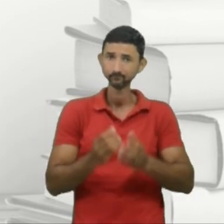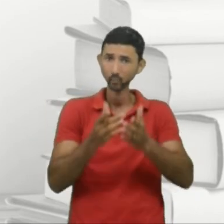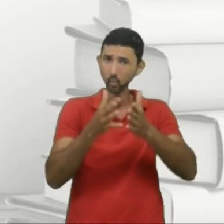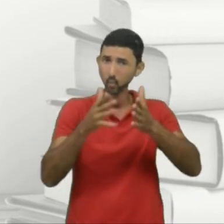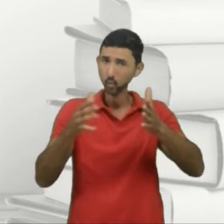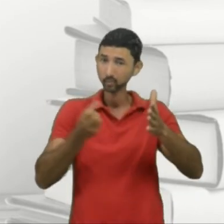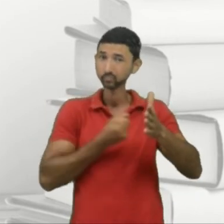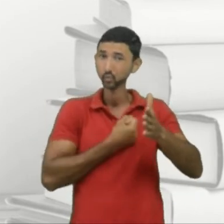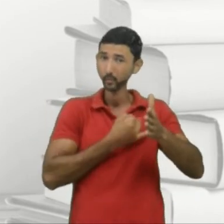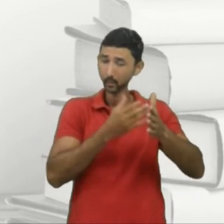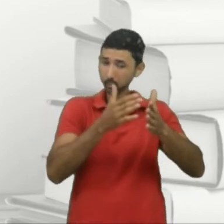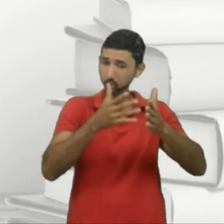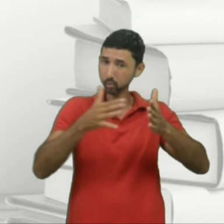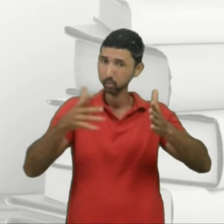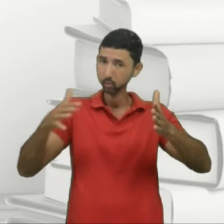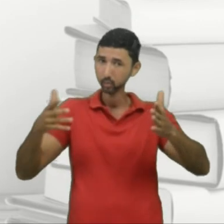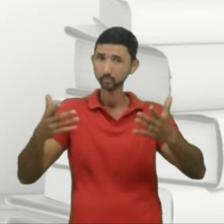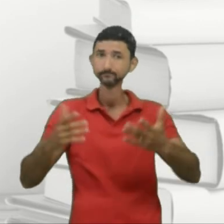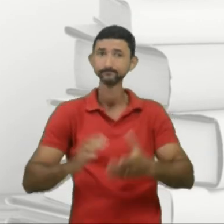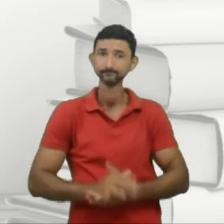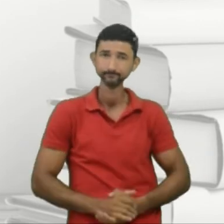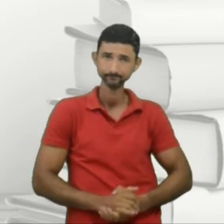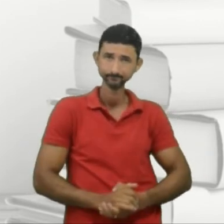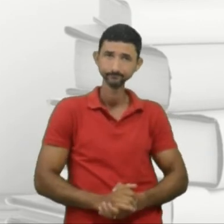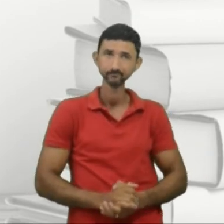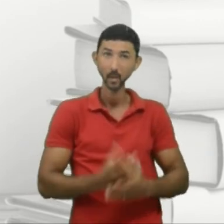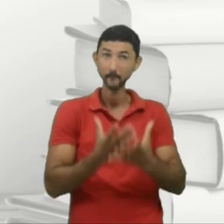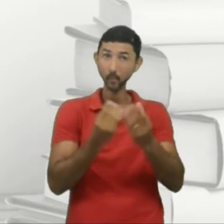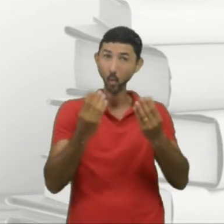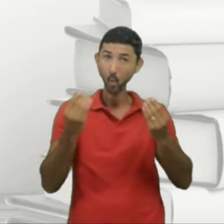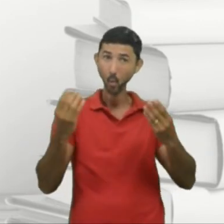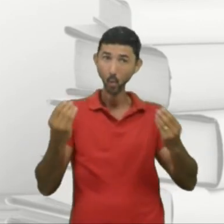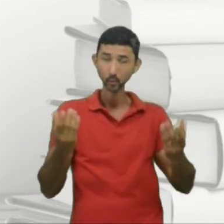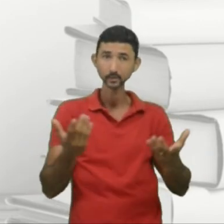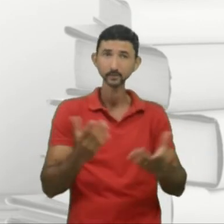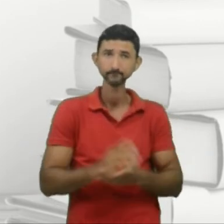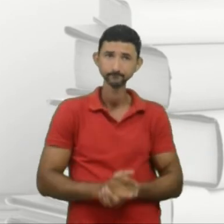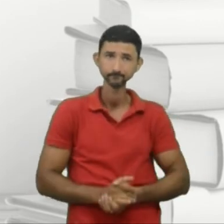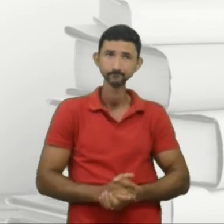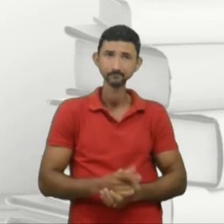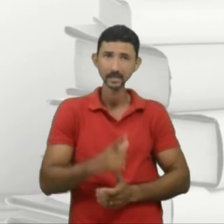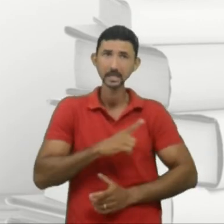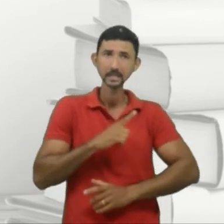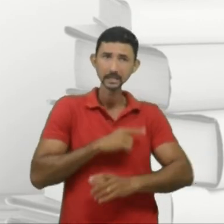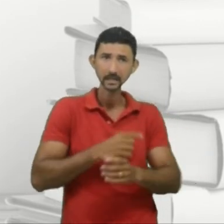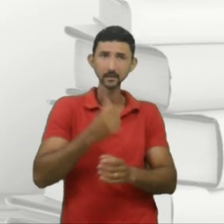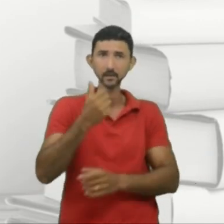Quantidade de placas, certo? Possíveis. Então, existem